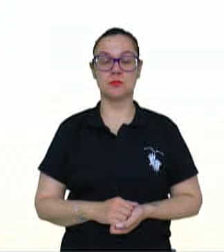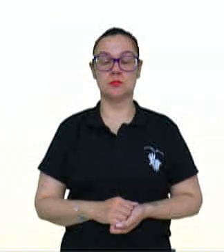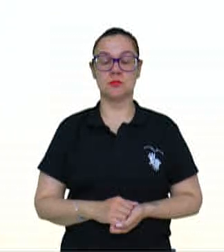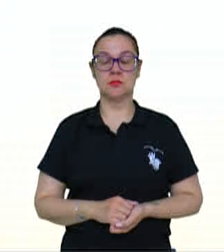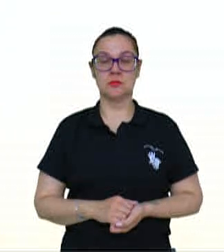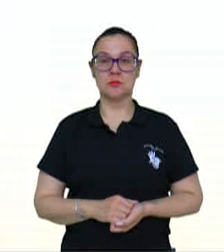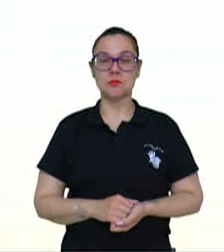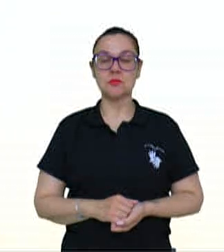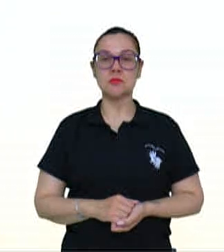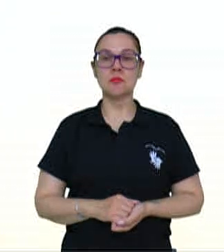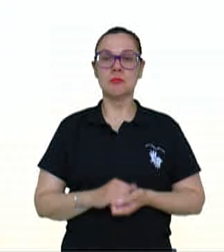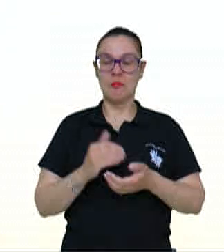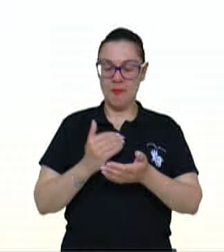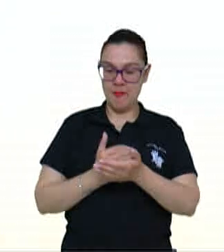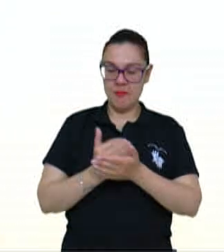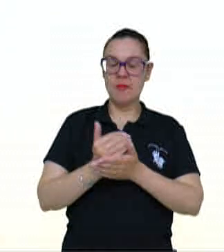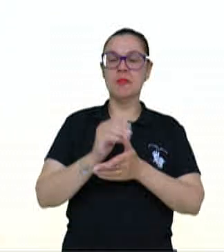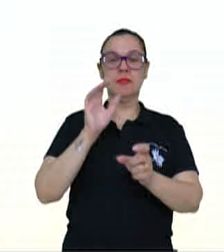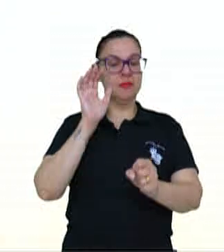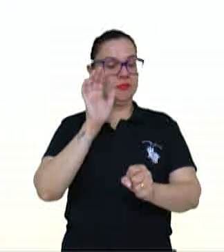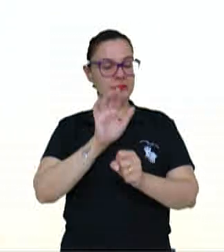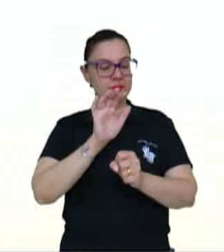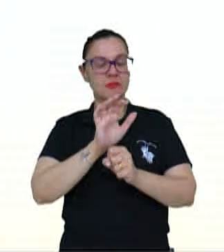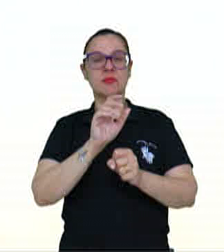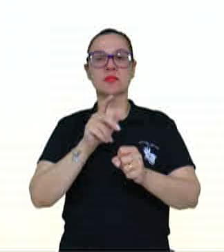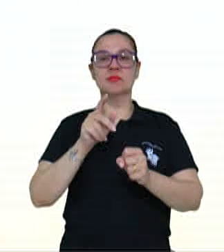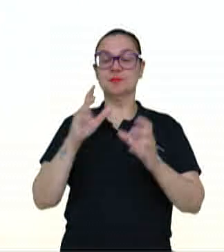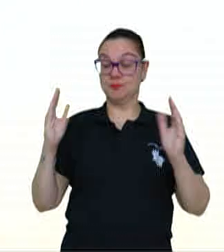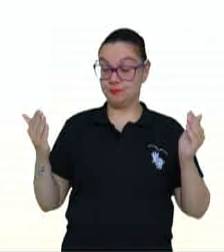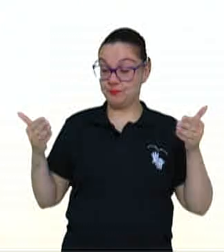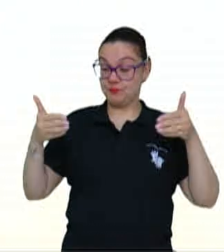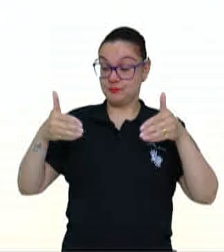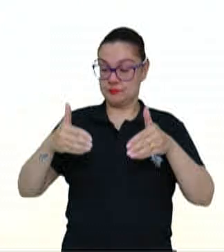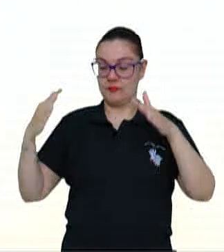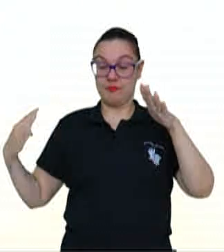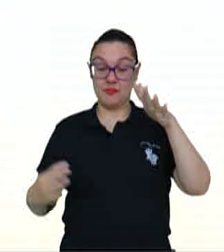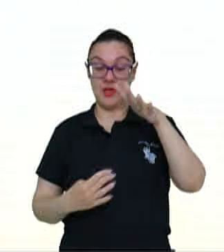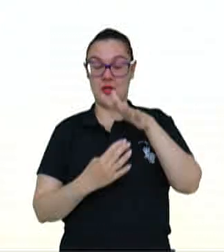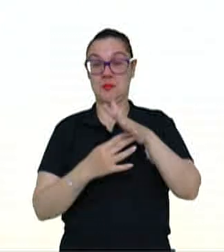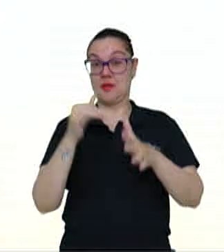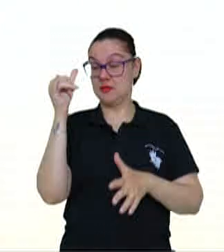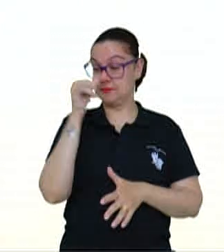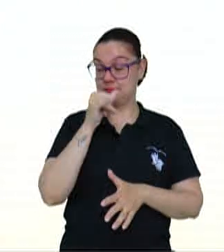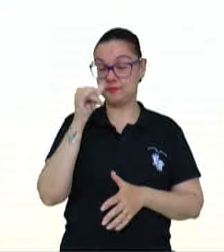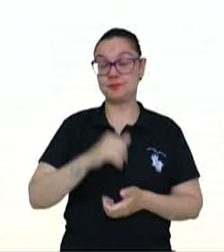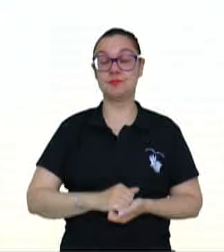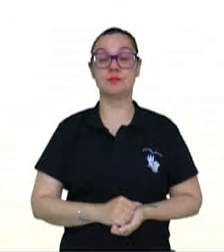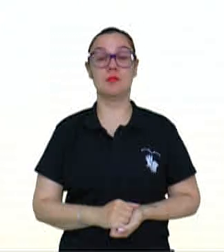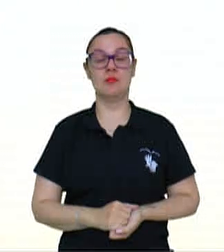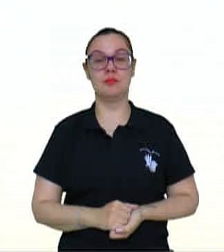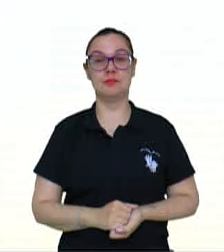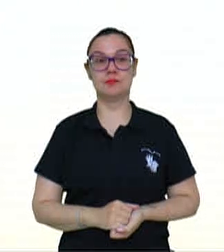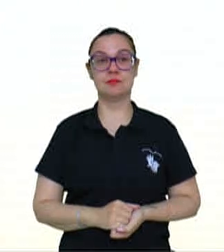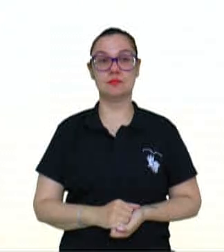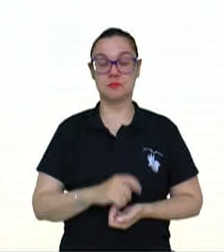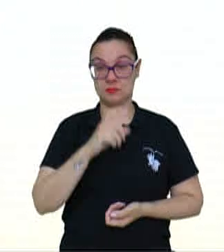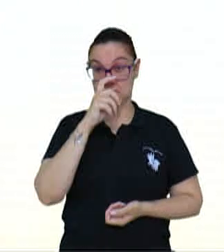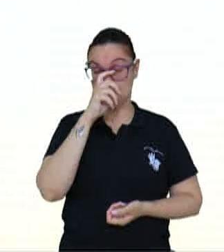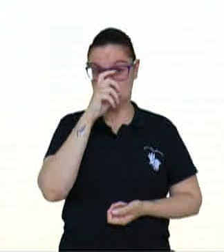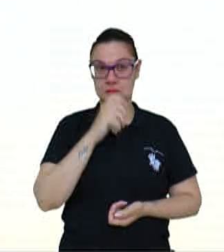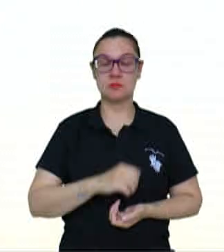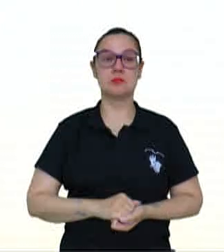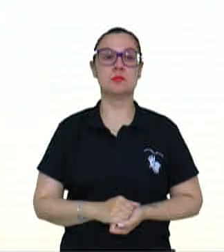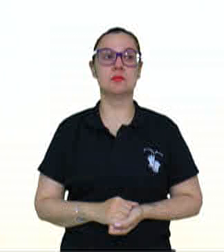inglesas, então a partir de outras influências, quando os imigrantes italianos, sobretudo, dieron su pauta a